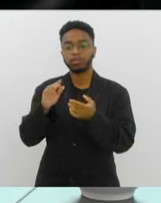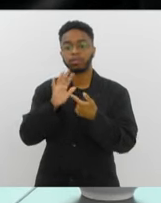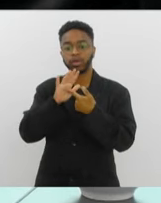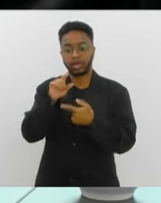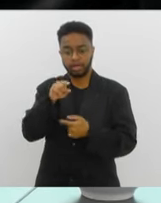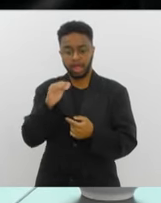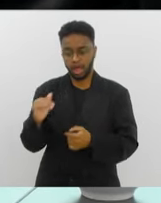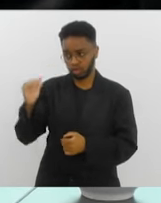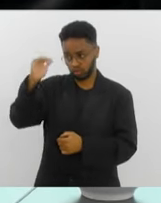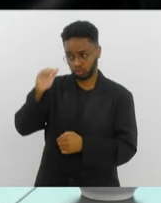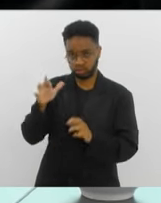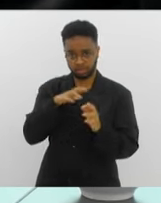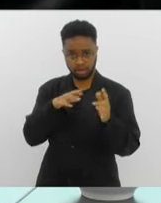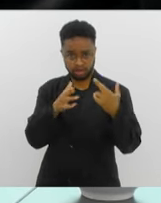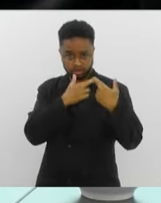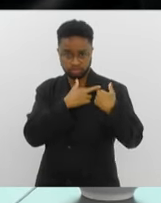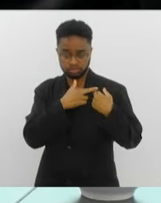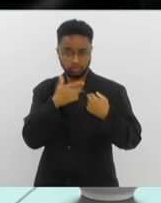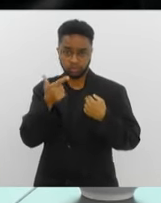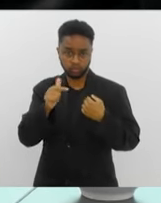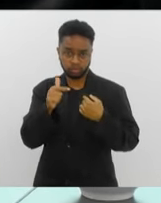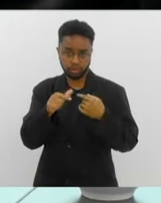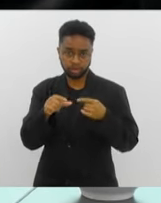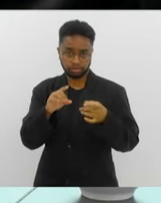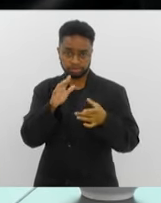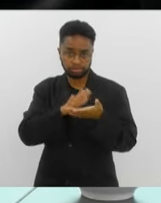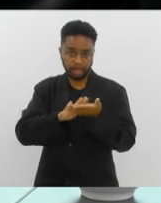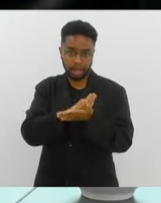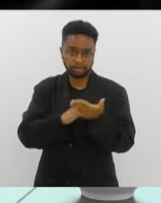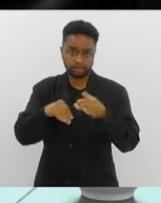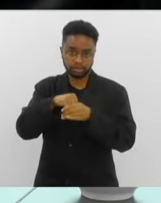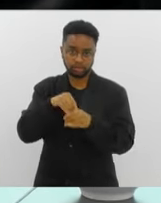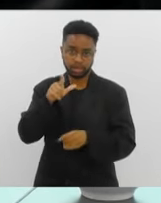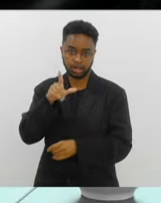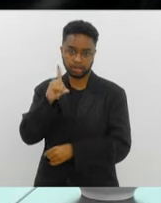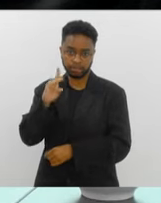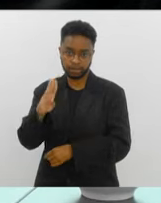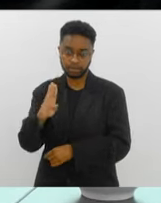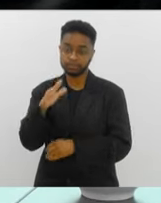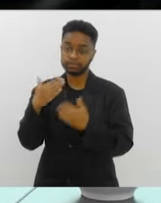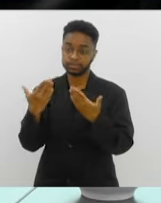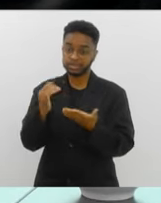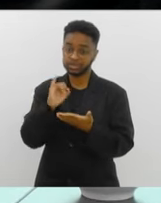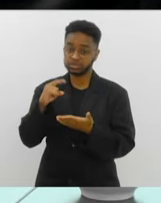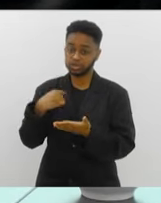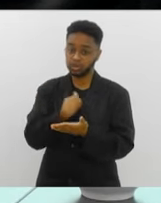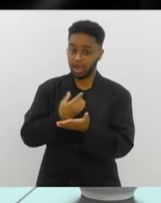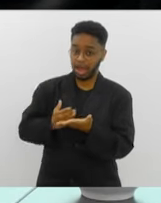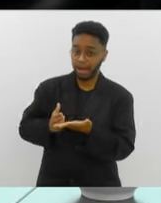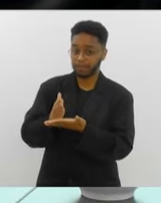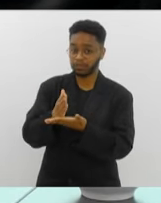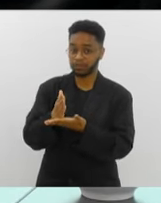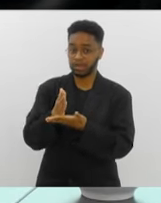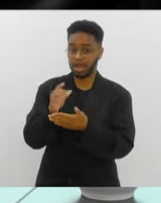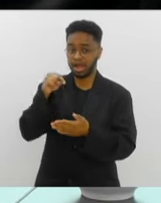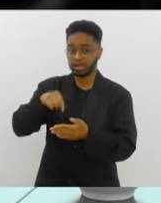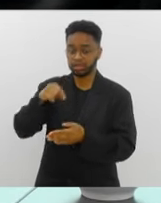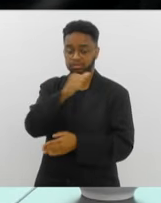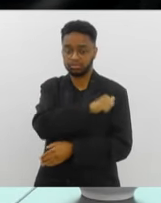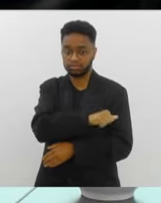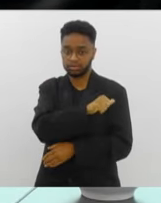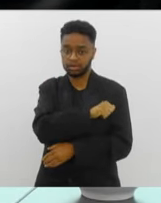responsável? Não há nenhuma previsão disso na Lei de Diretrizes e Bases da Educação Nacional. Então, a gente aprovar isso a nível estadual ou a nível